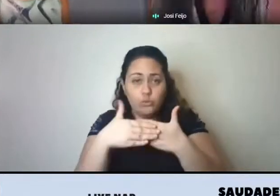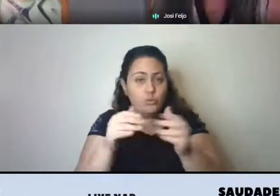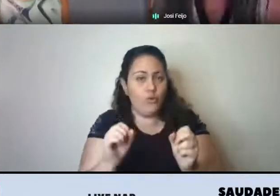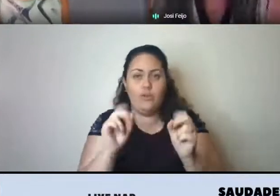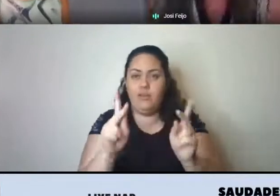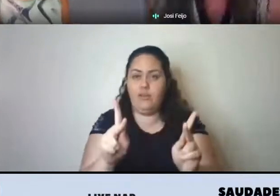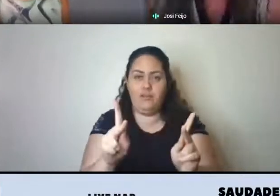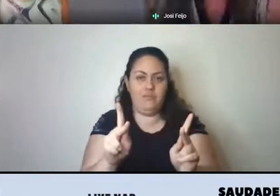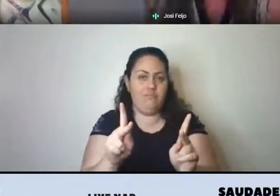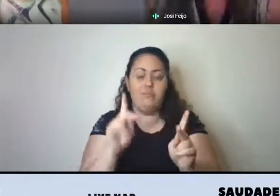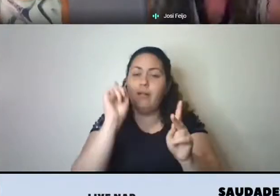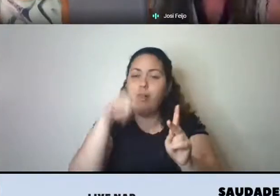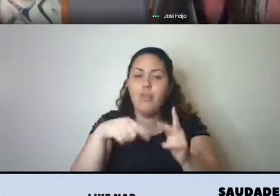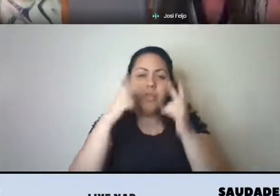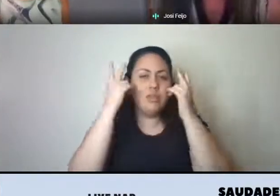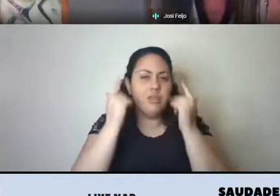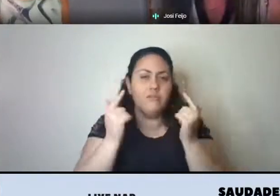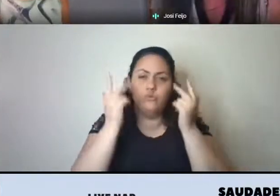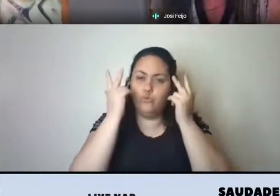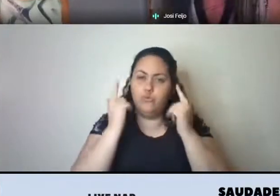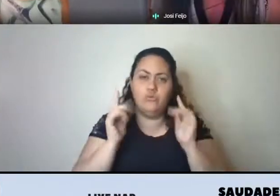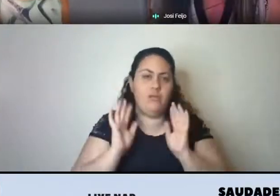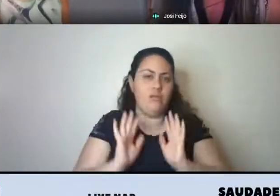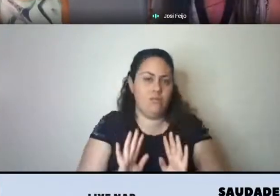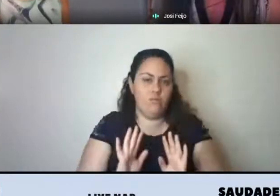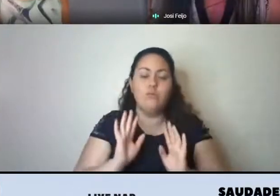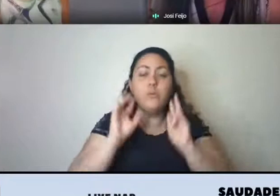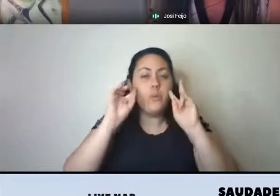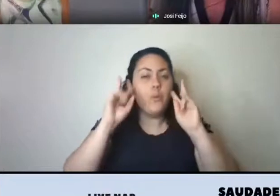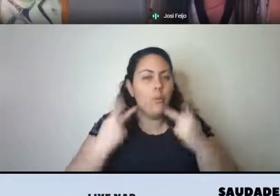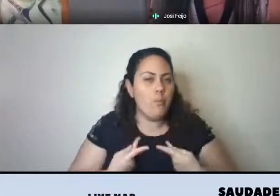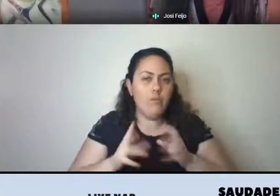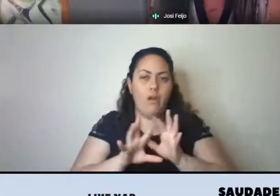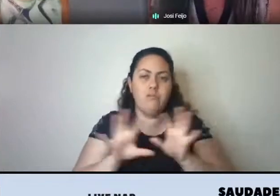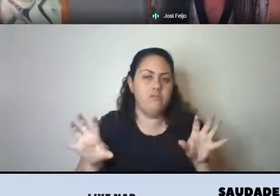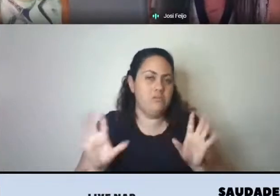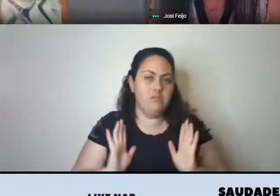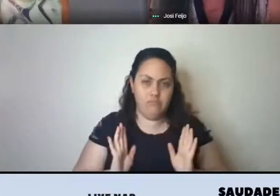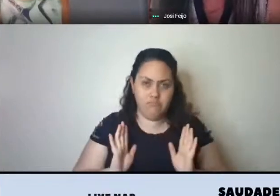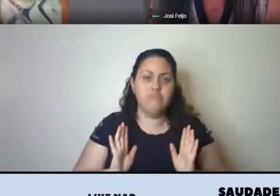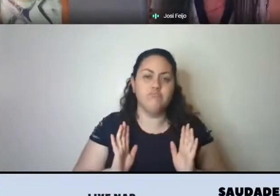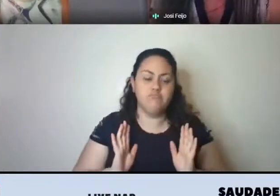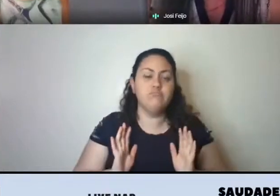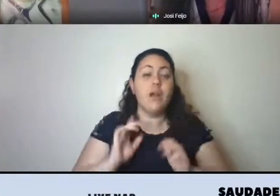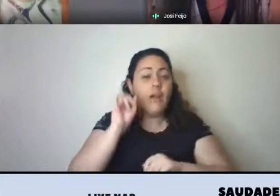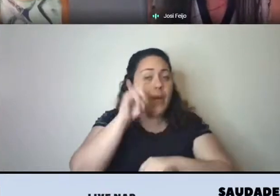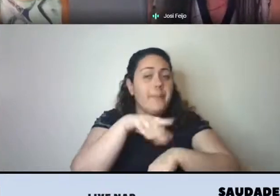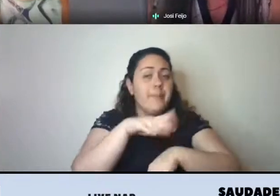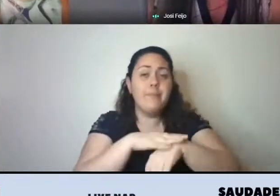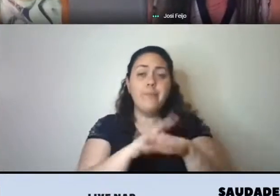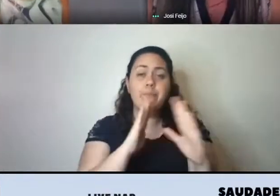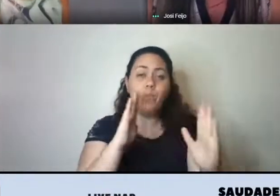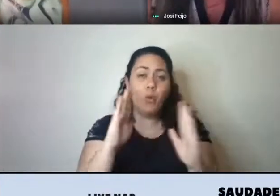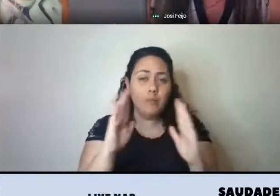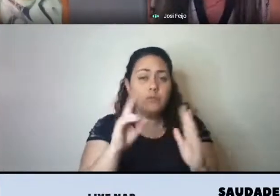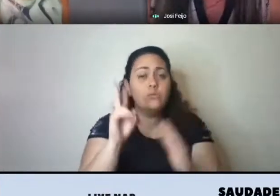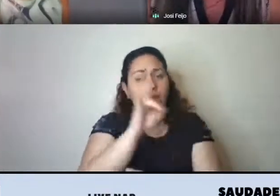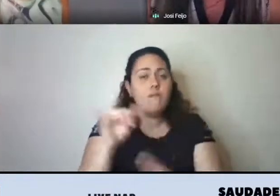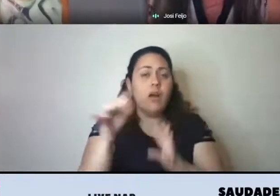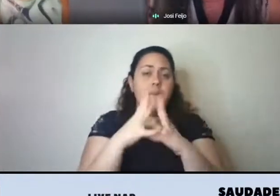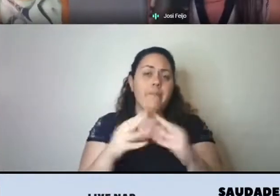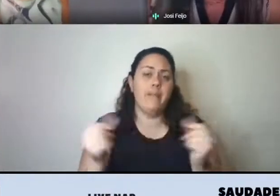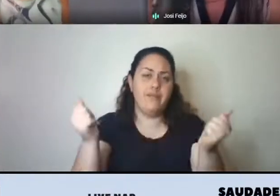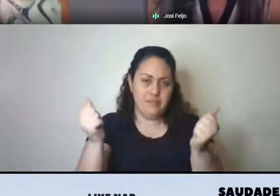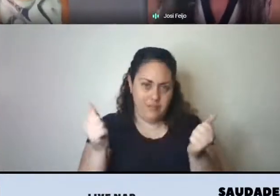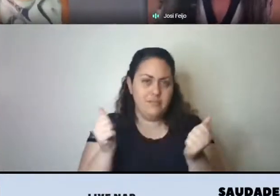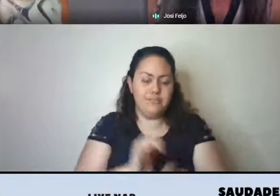Que é do ser humano mesmo, é do momento e que essas coisas, elas são passíveis, né?